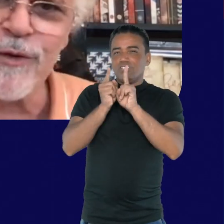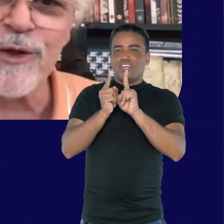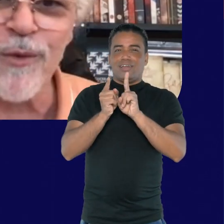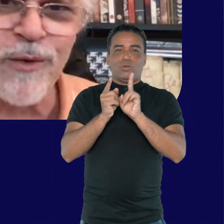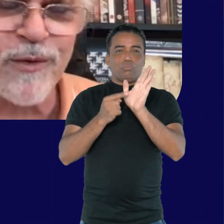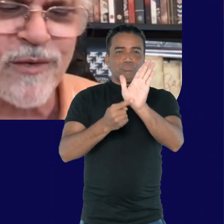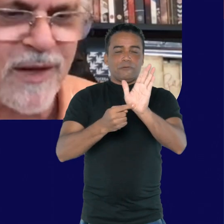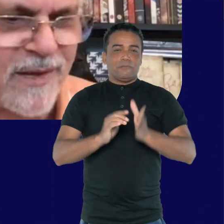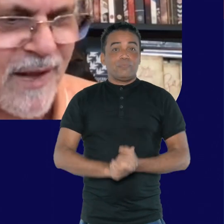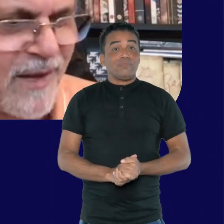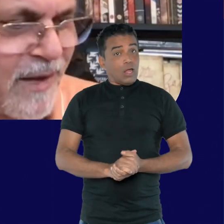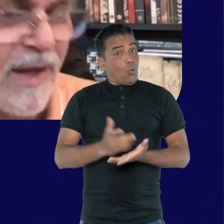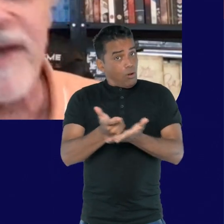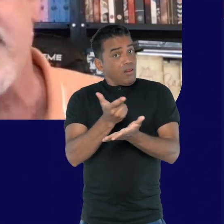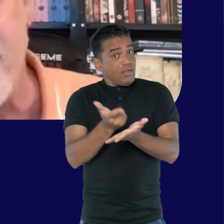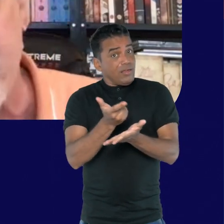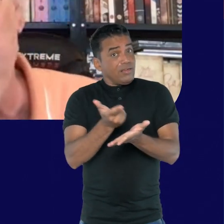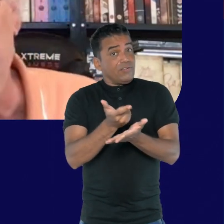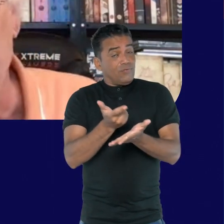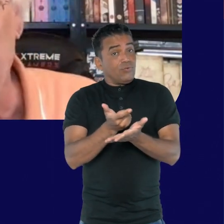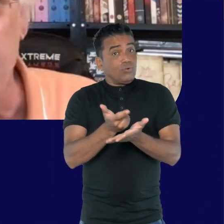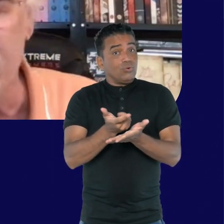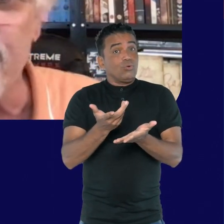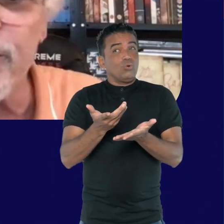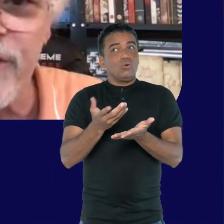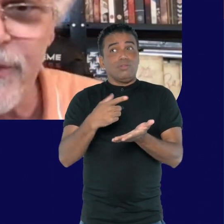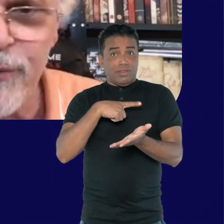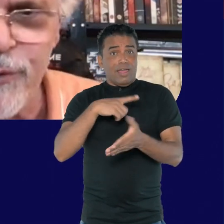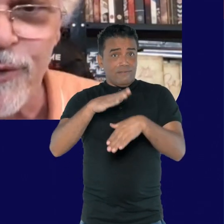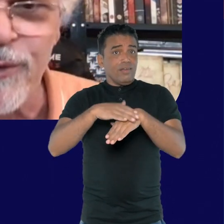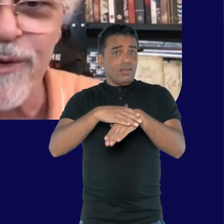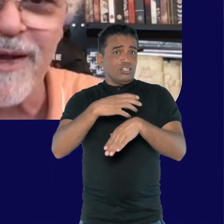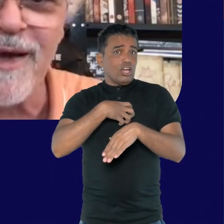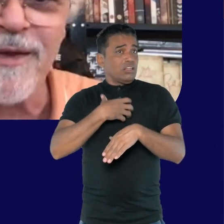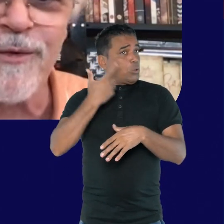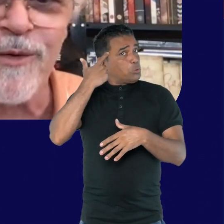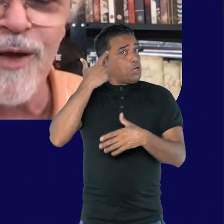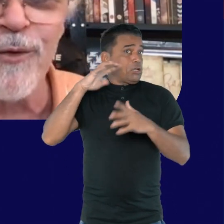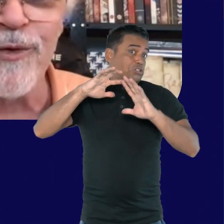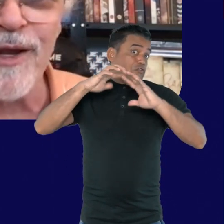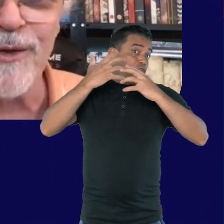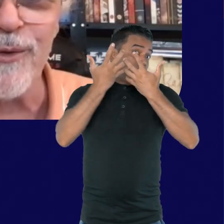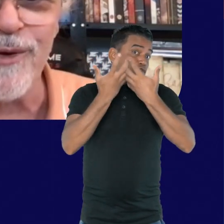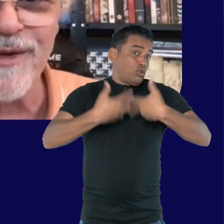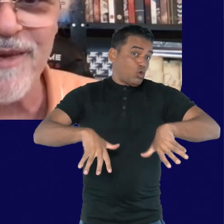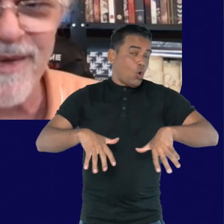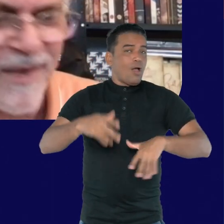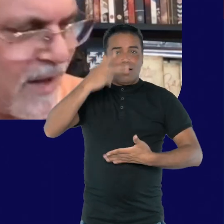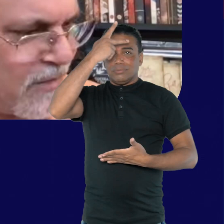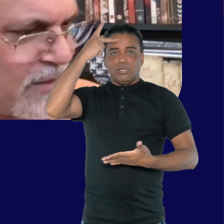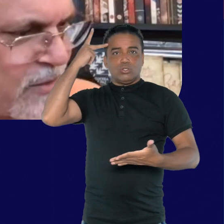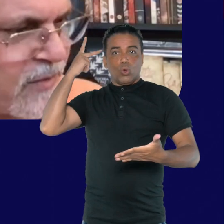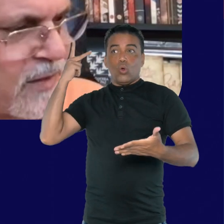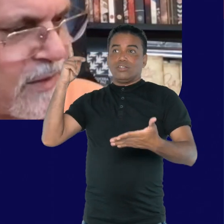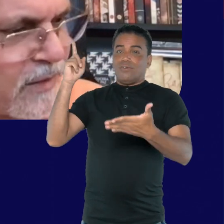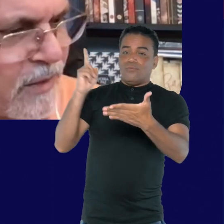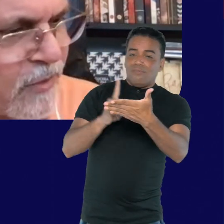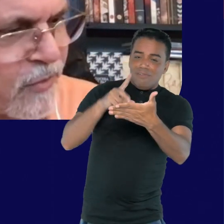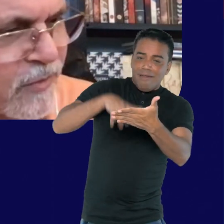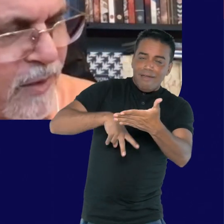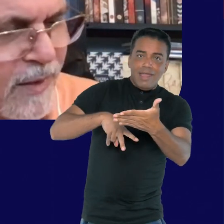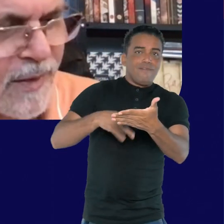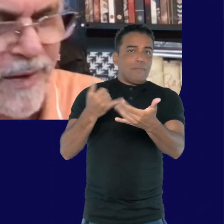é um livro de contos que teve essa pretensão, não sei se funcionou, né? Aí os leitores é que devem